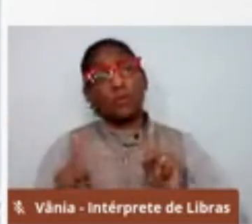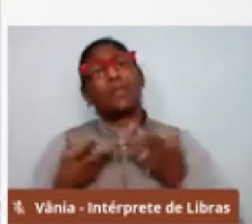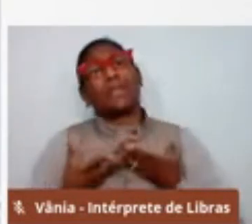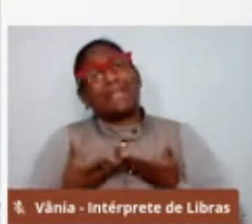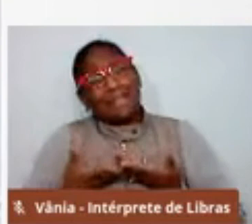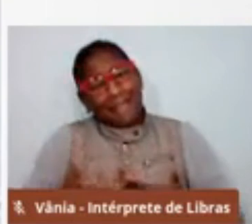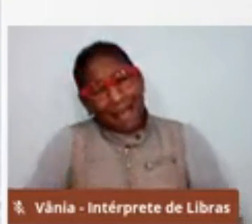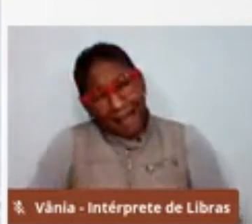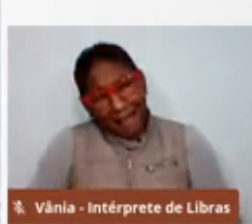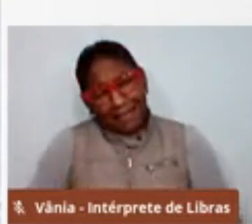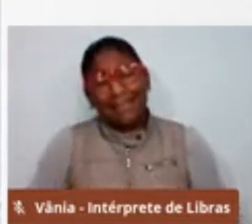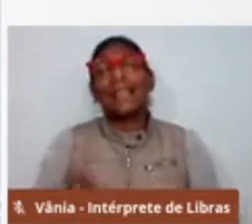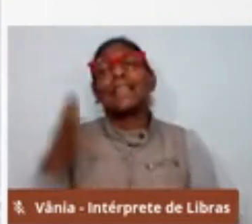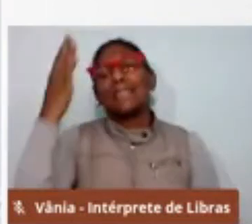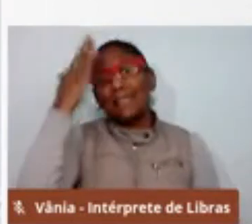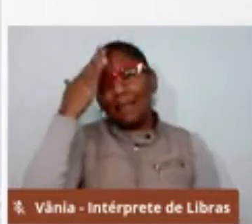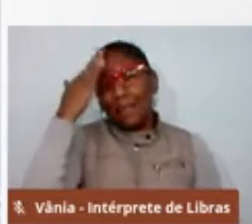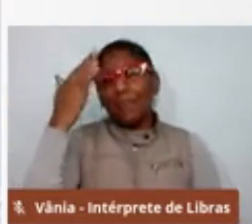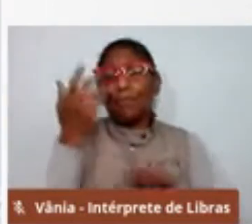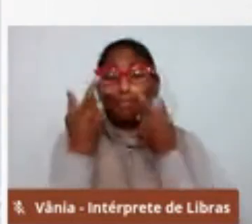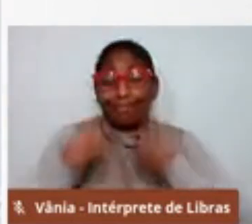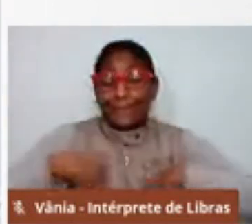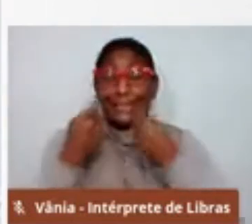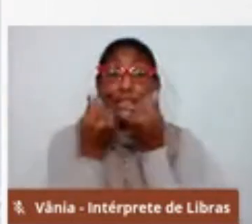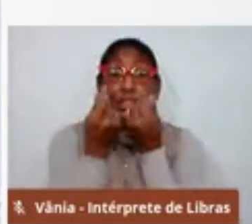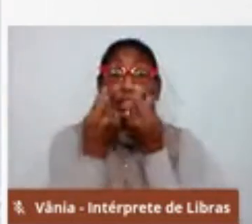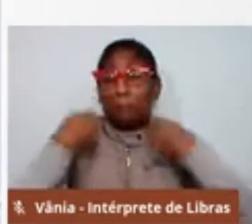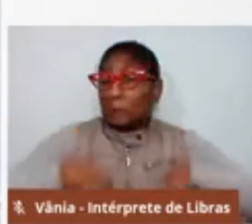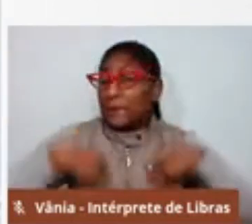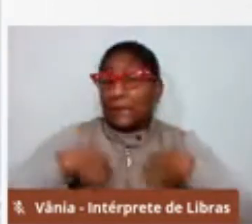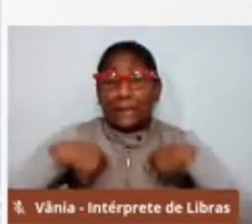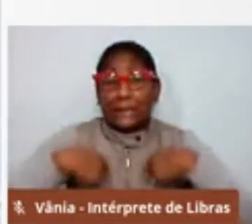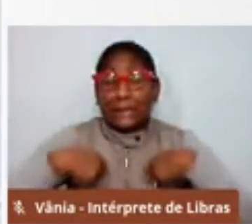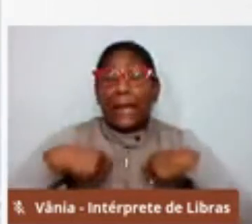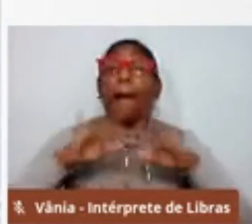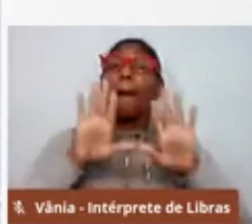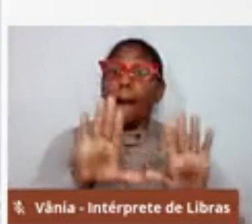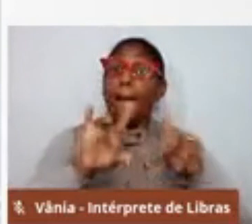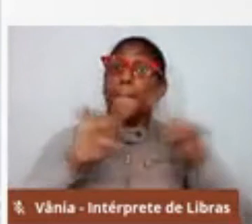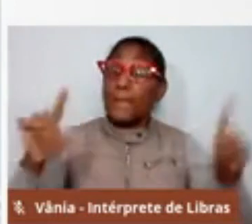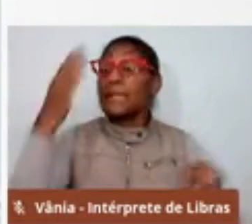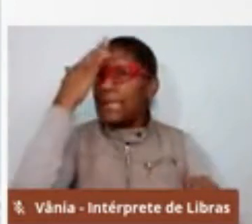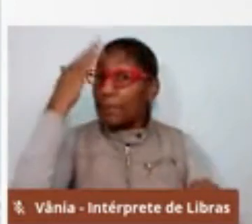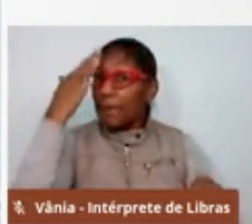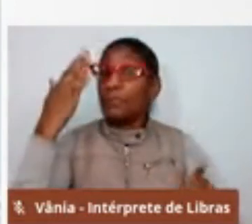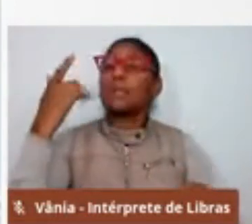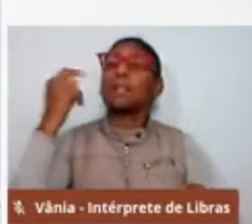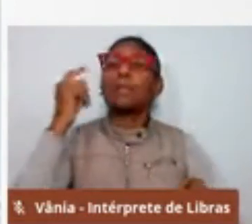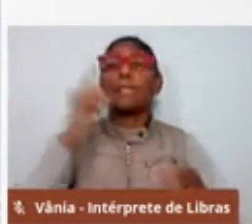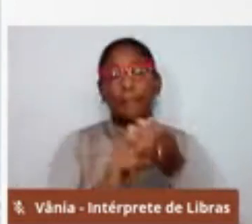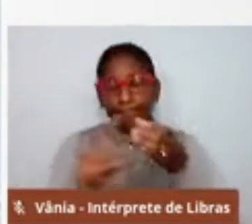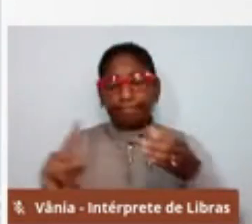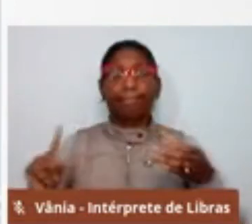há uma demanda econômica relevante, mas sabe também que essas medidas de distanciamento